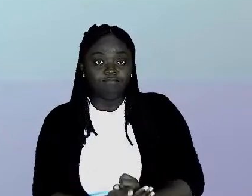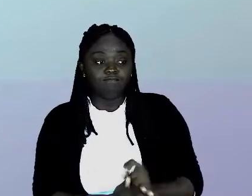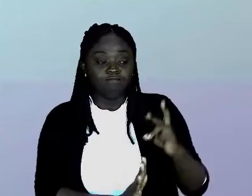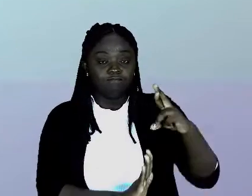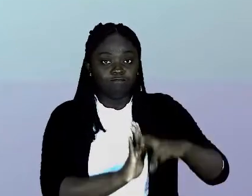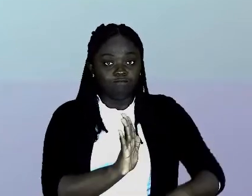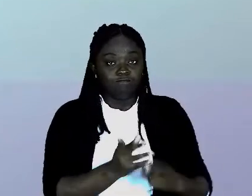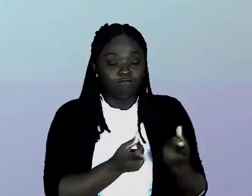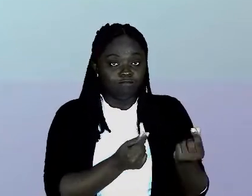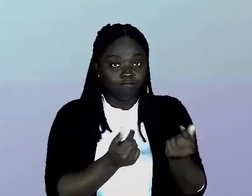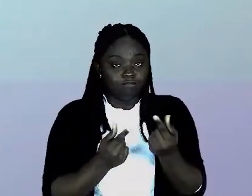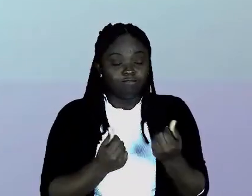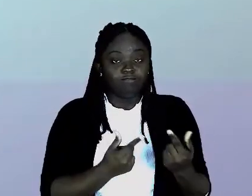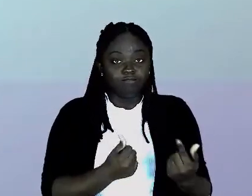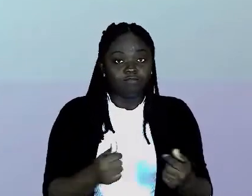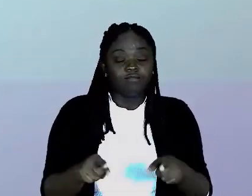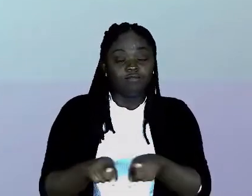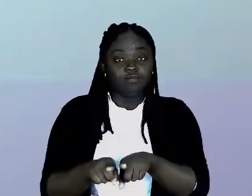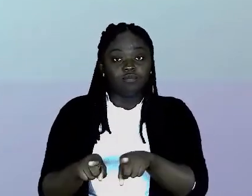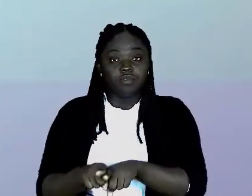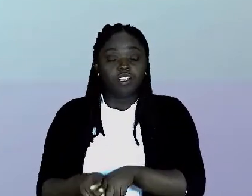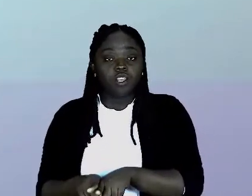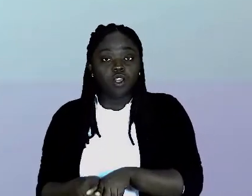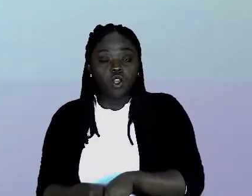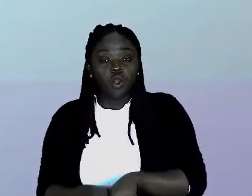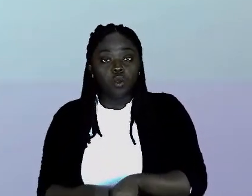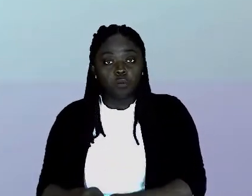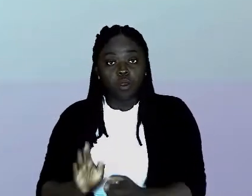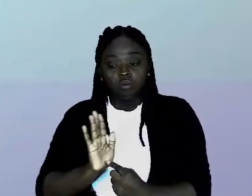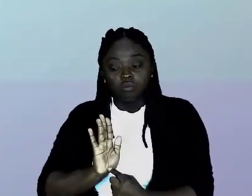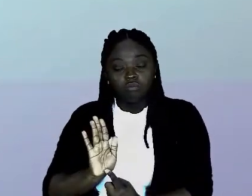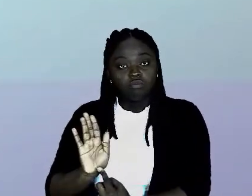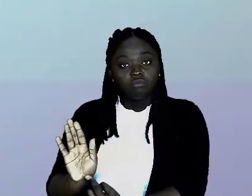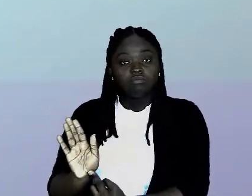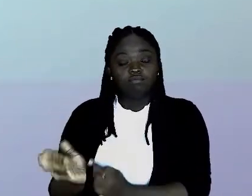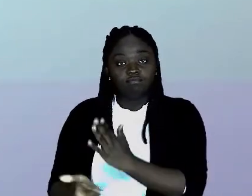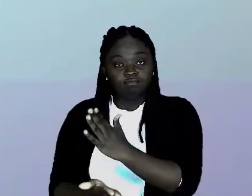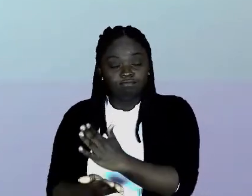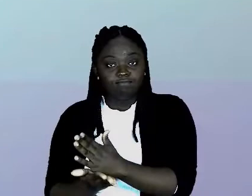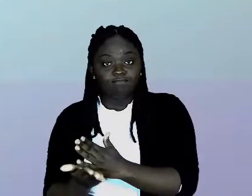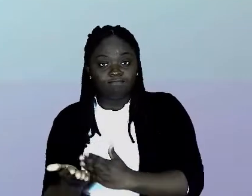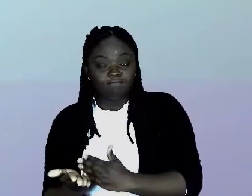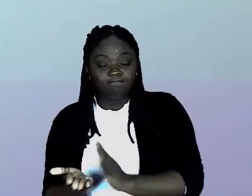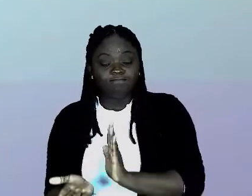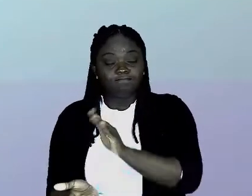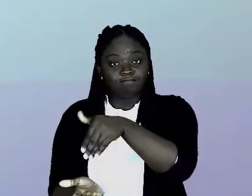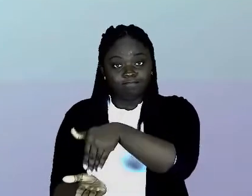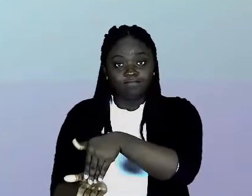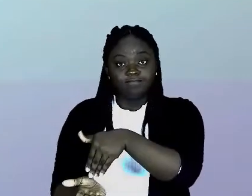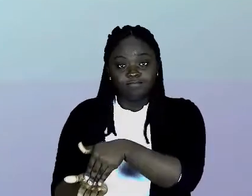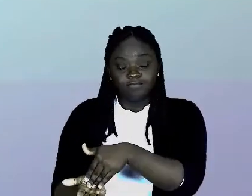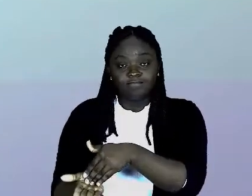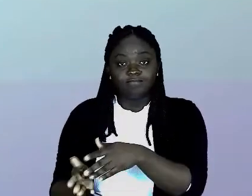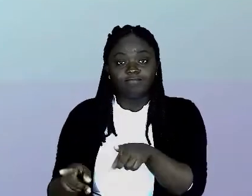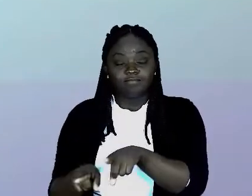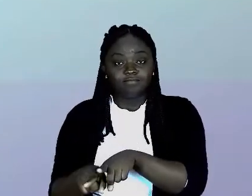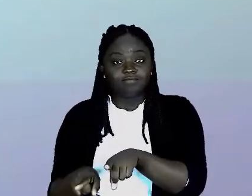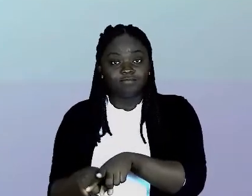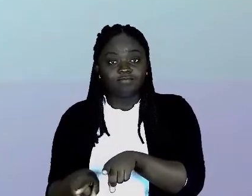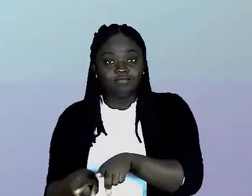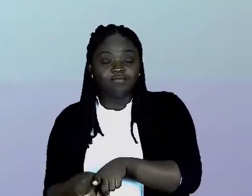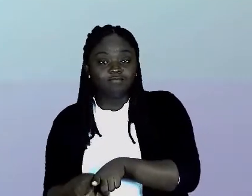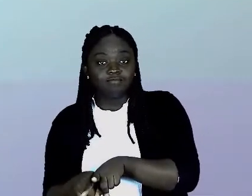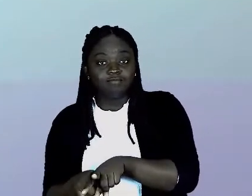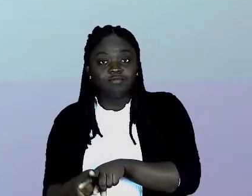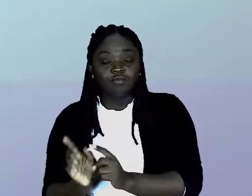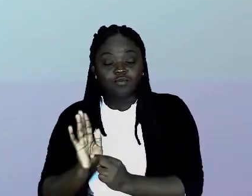relatórios financeiros, quanto para as prestações de contas parcial, final e regularização de